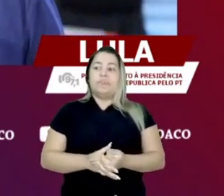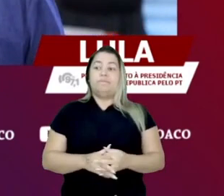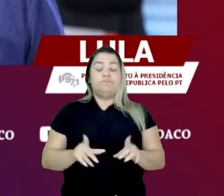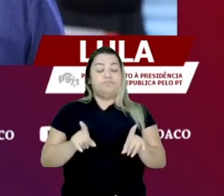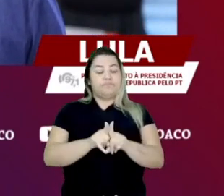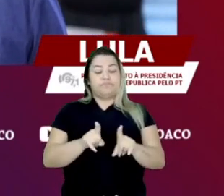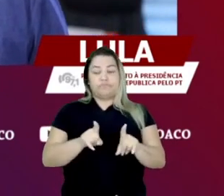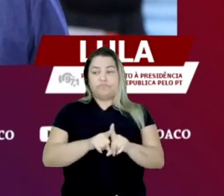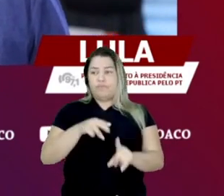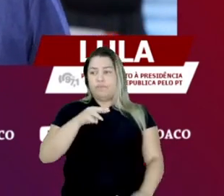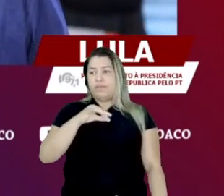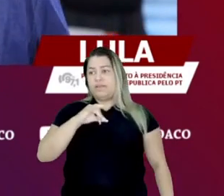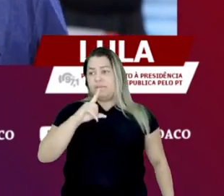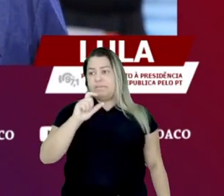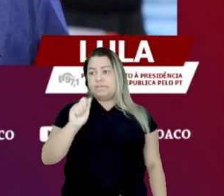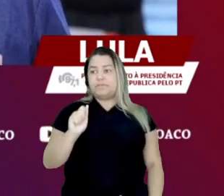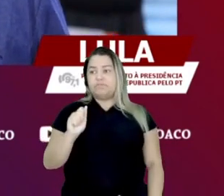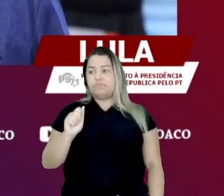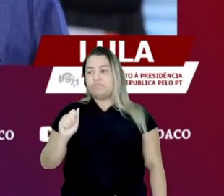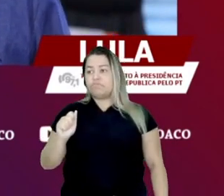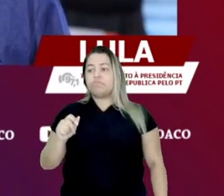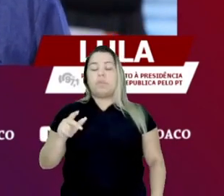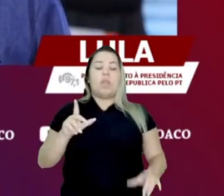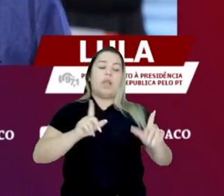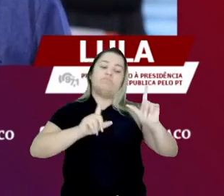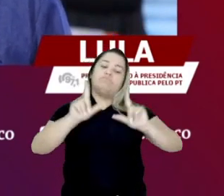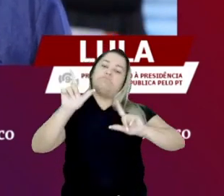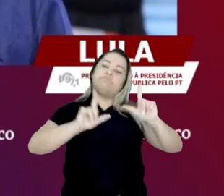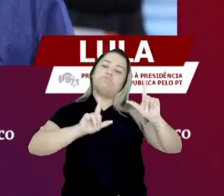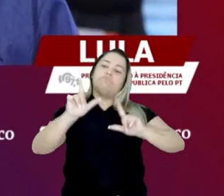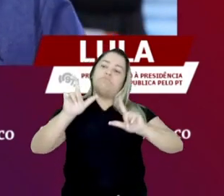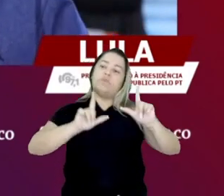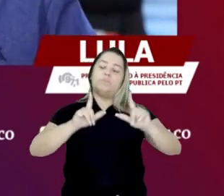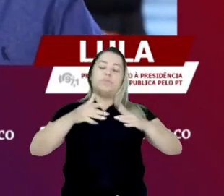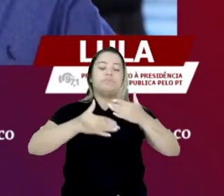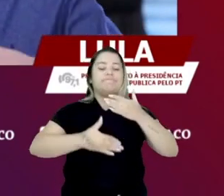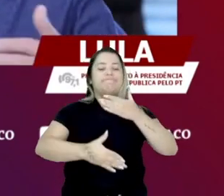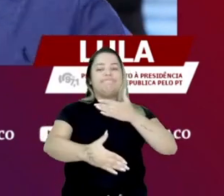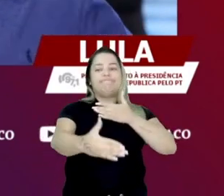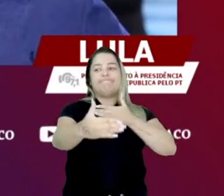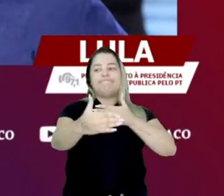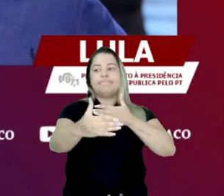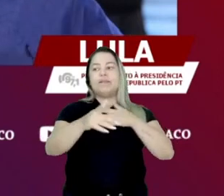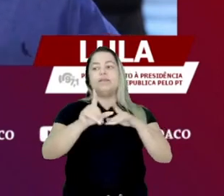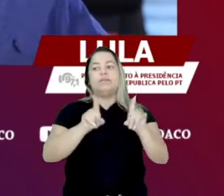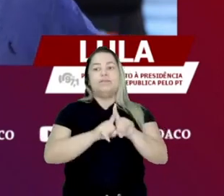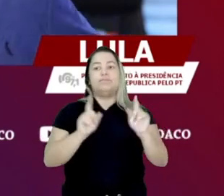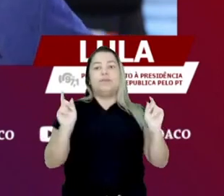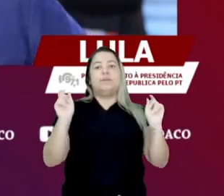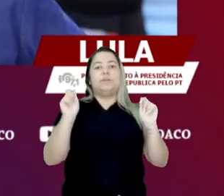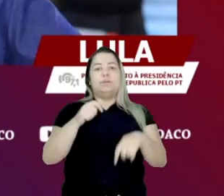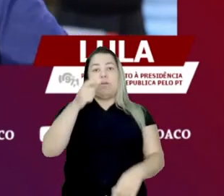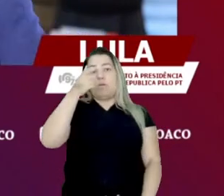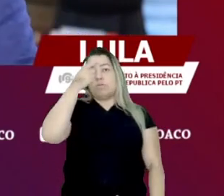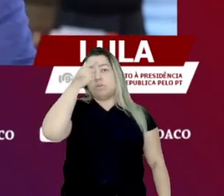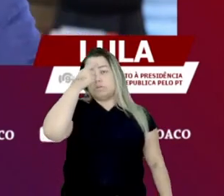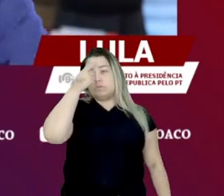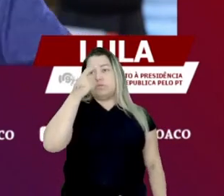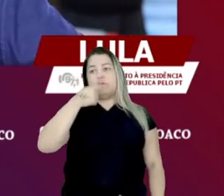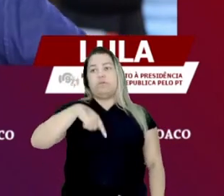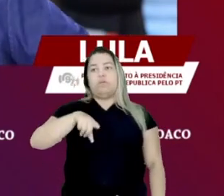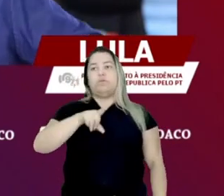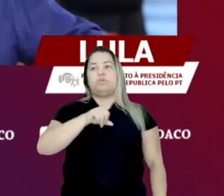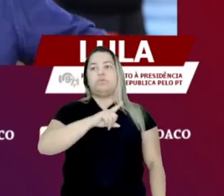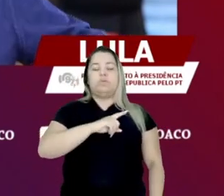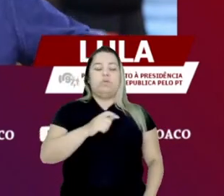quem que vai regular? É o povo, não vai ter eu que vou regular. Isso vai ter que ser um debate que você vai participar, que vai participar